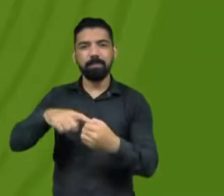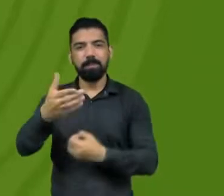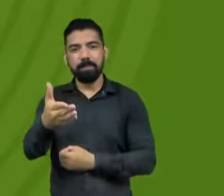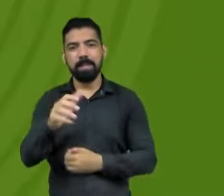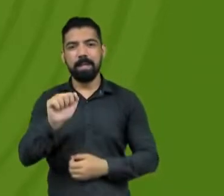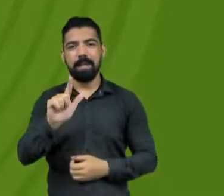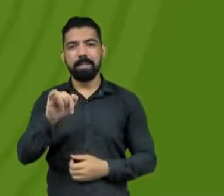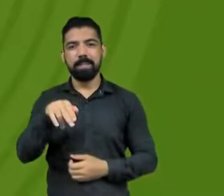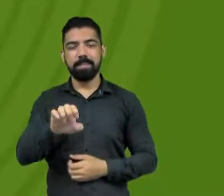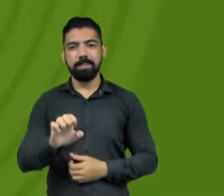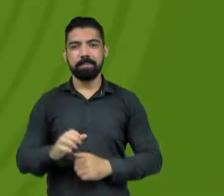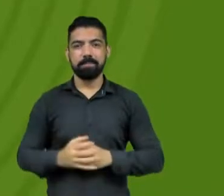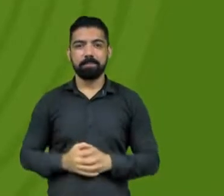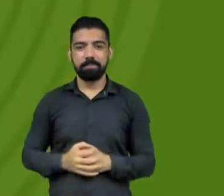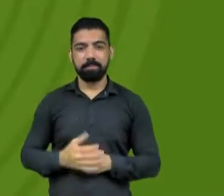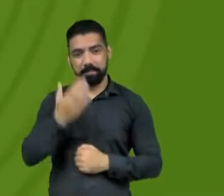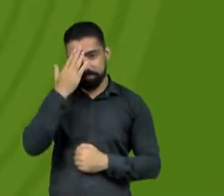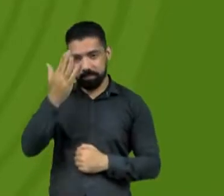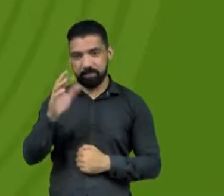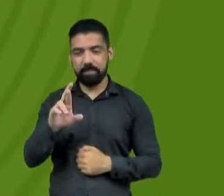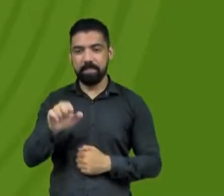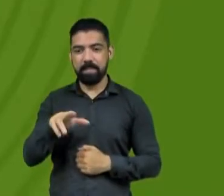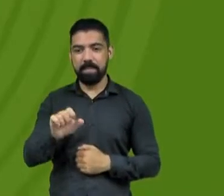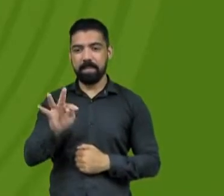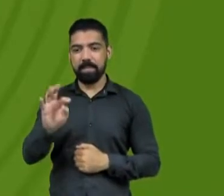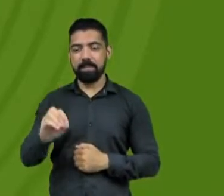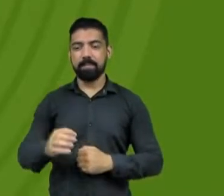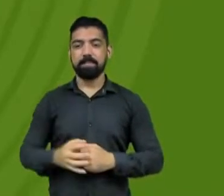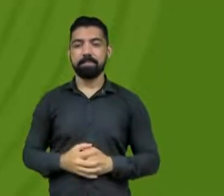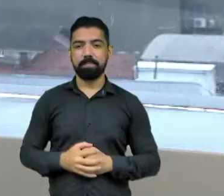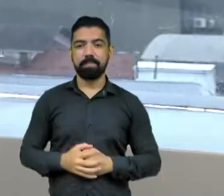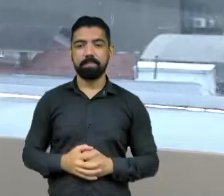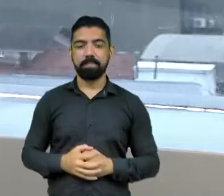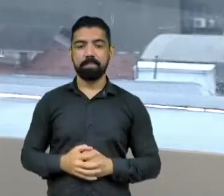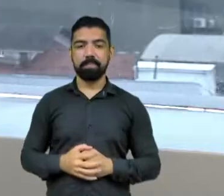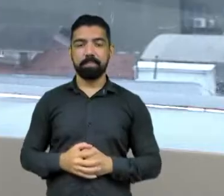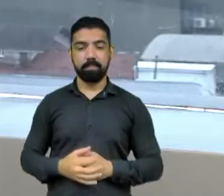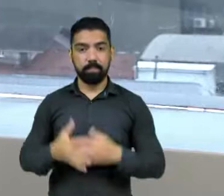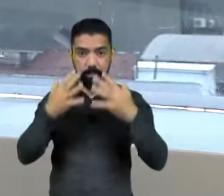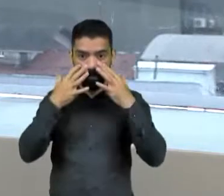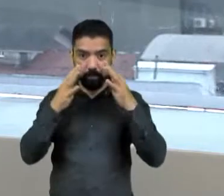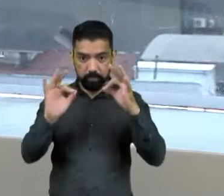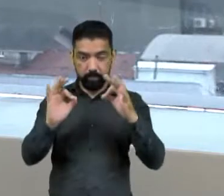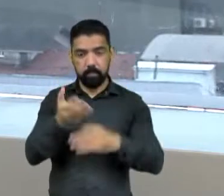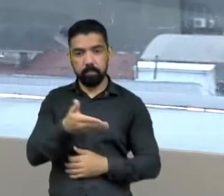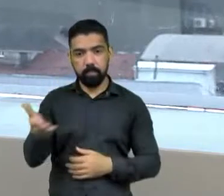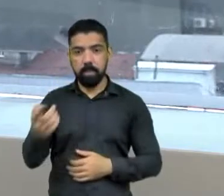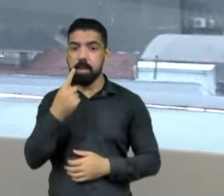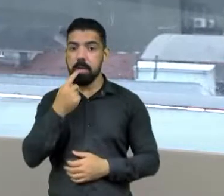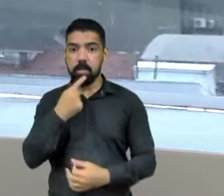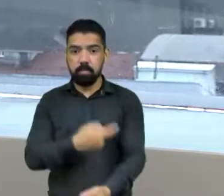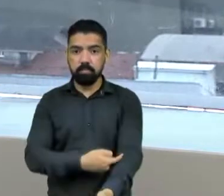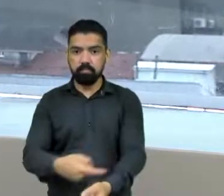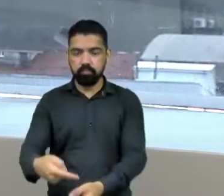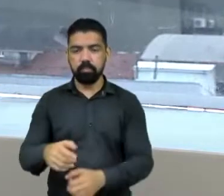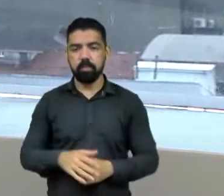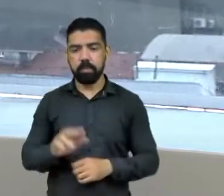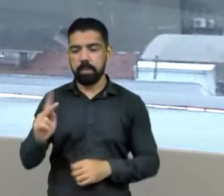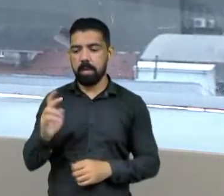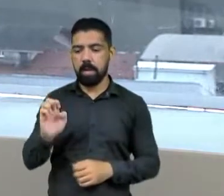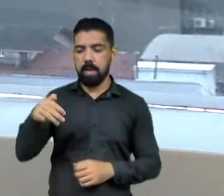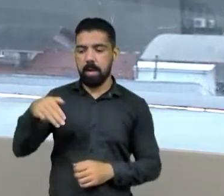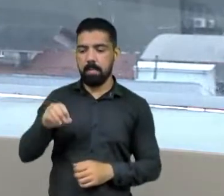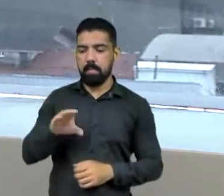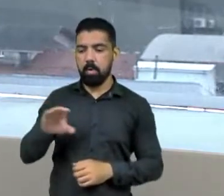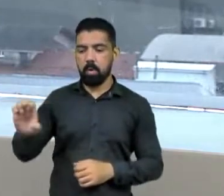você. Muito obrigada, Renato, pelas informações. E atenção, doadores de sangue, o Hemosse convoca voluntários para